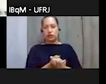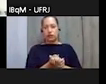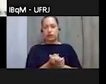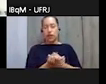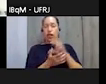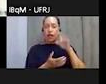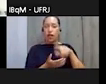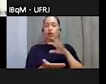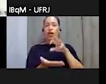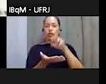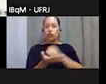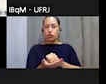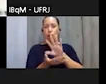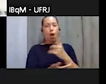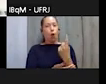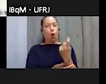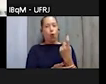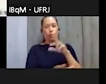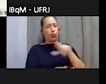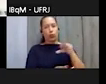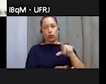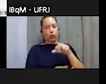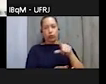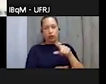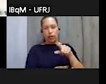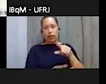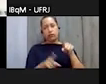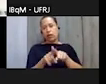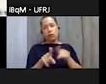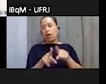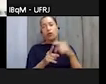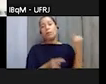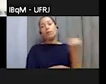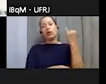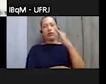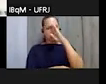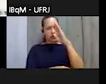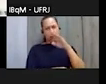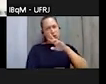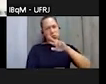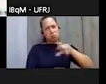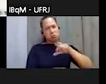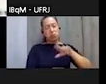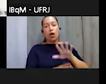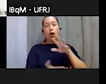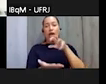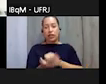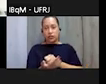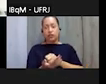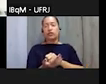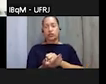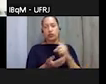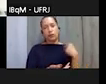mas não são os únicos e nem são os mais, talvez, importantes. O registro geológico, para a gente entender um